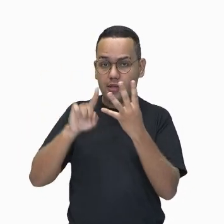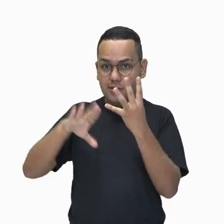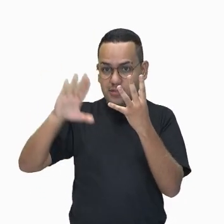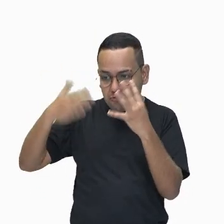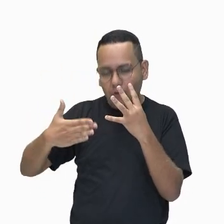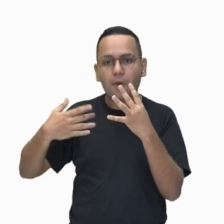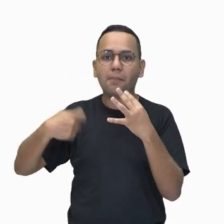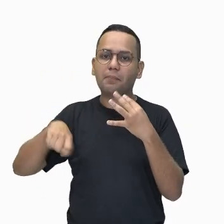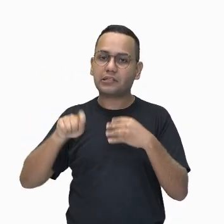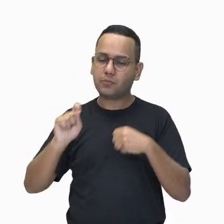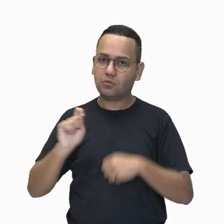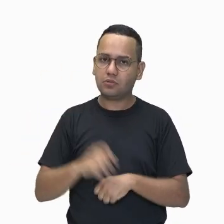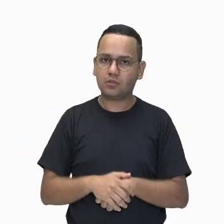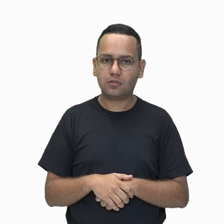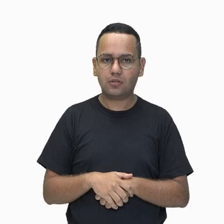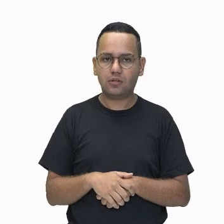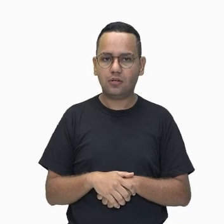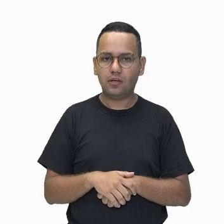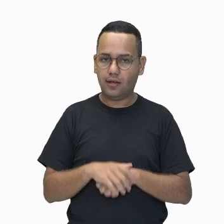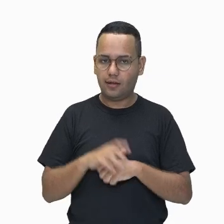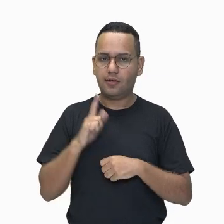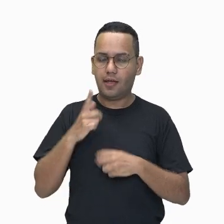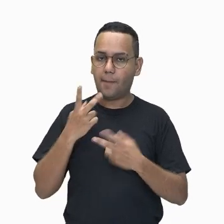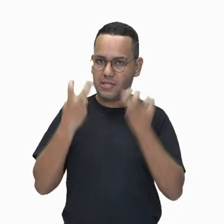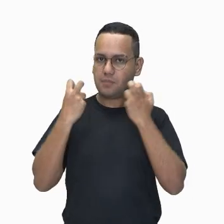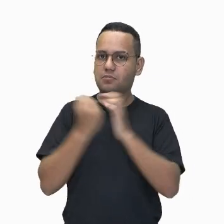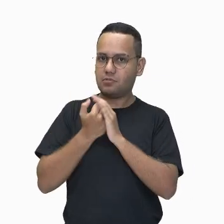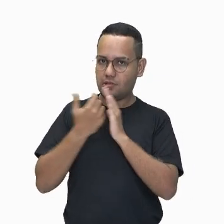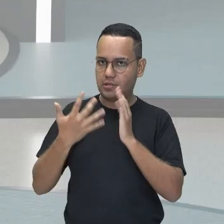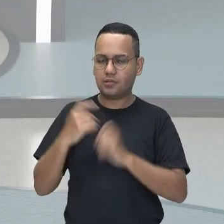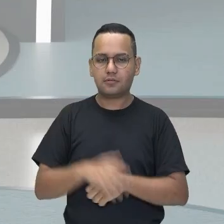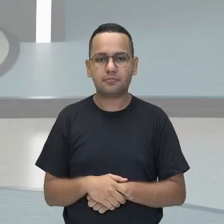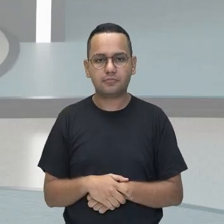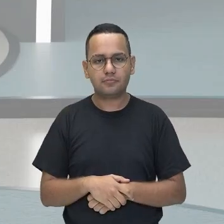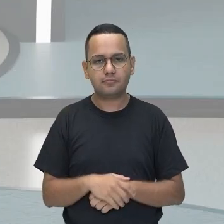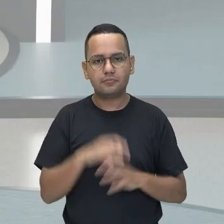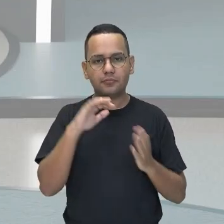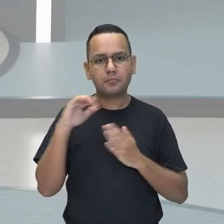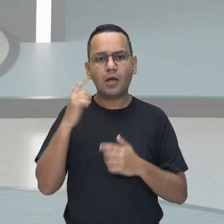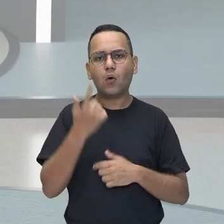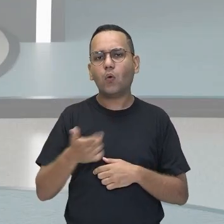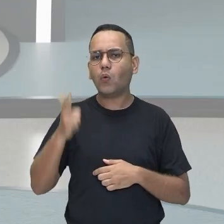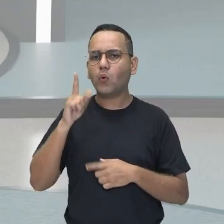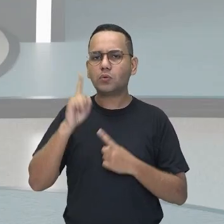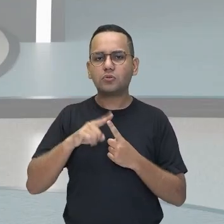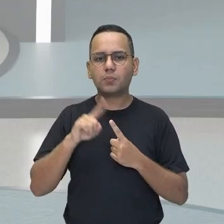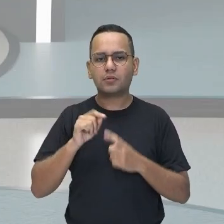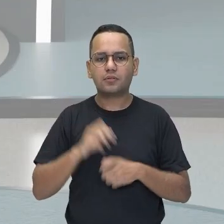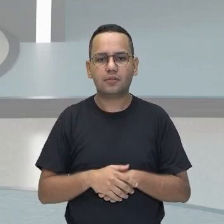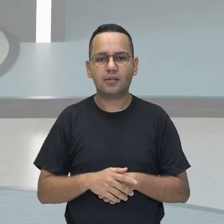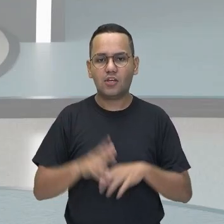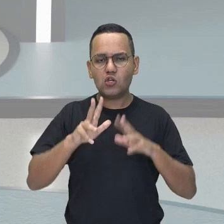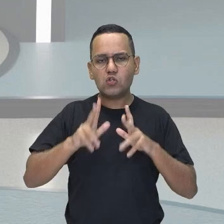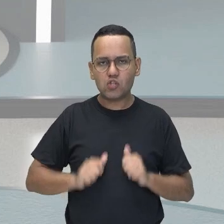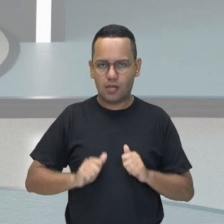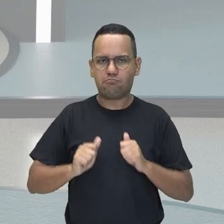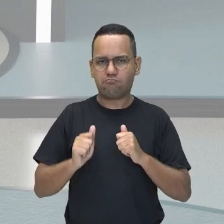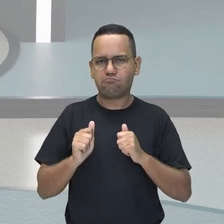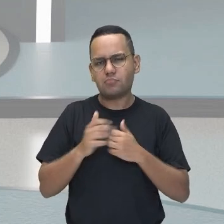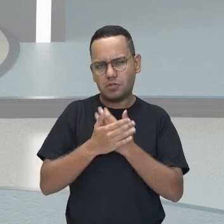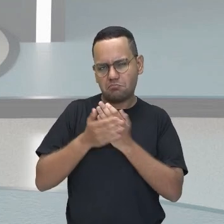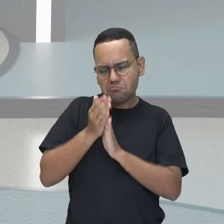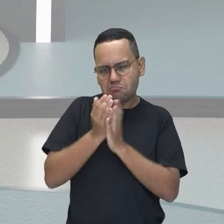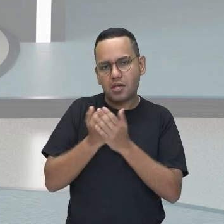mas sempre olhando essas características. Outro cuidado com o corpo que nós tratamos nessas aulas foi sobre higiene, né? Que é um termo utilizado aí